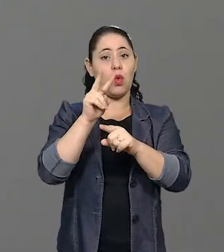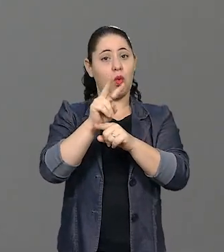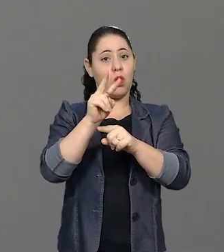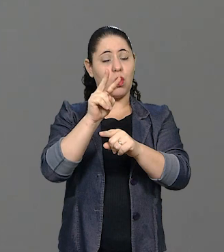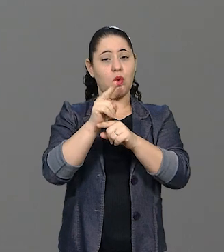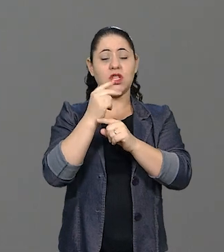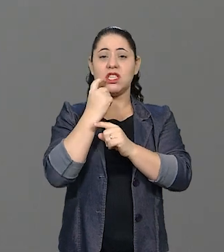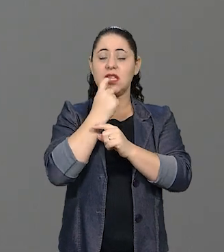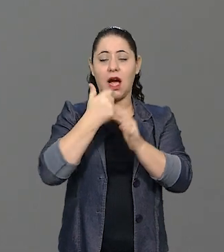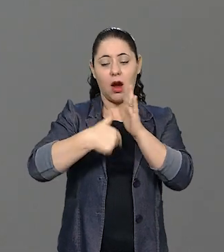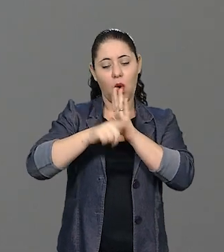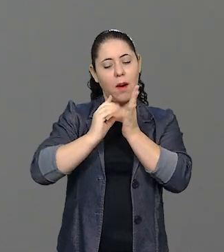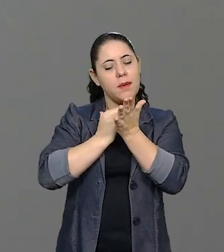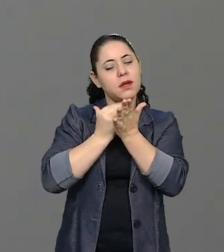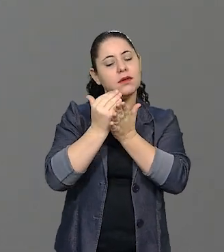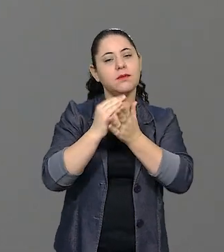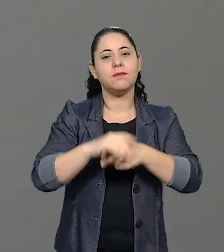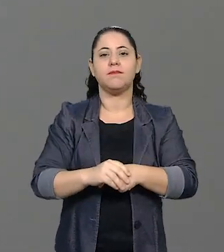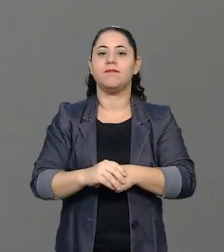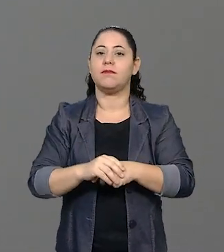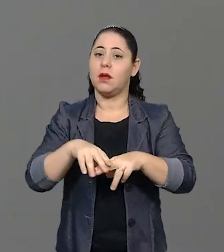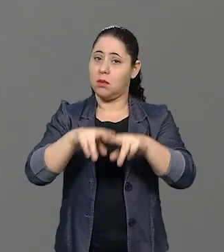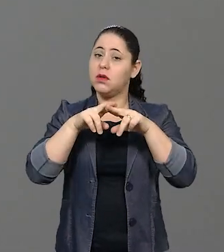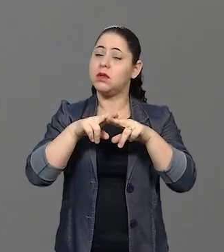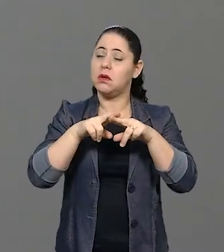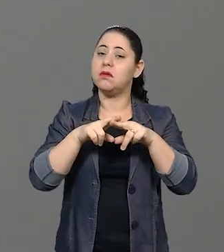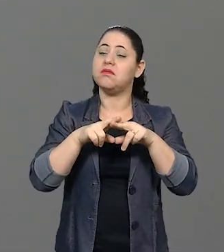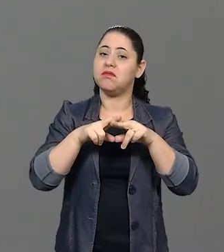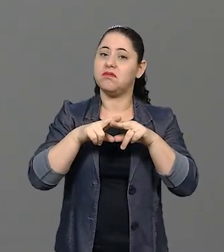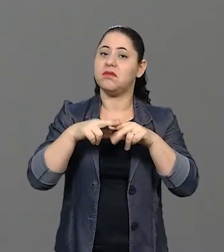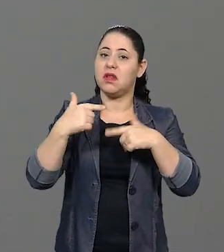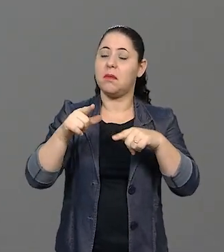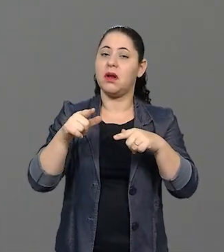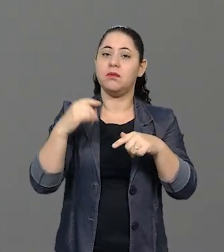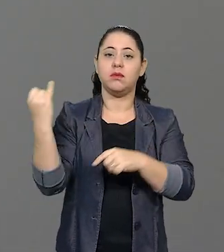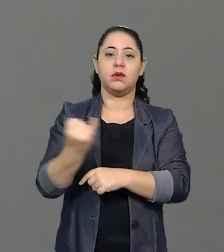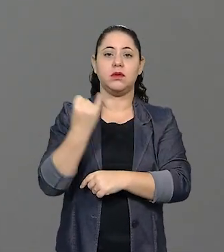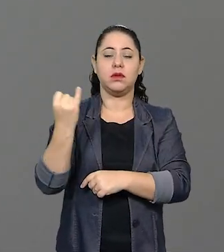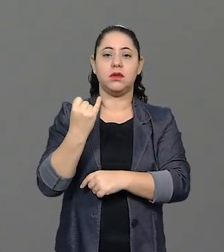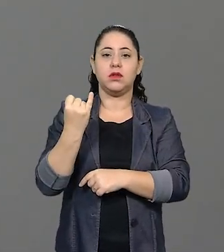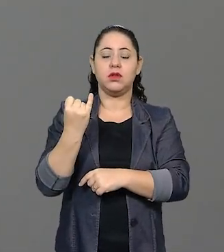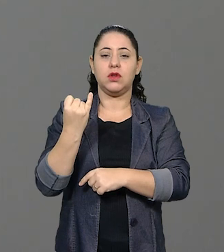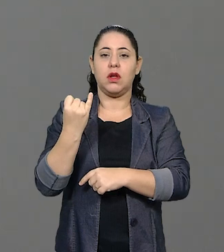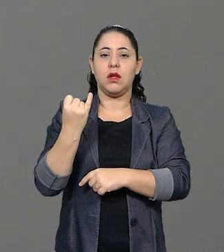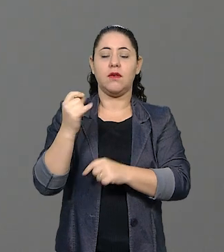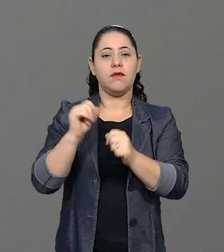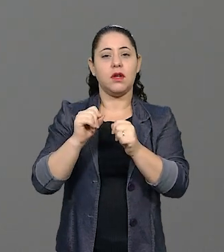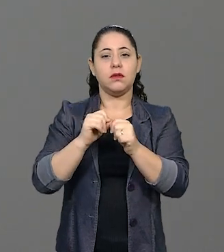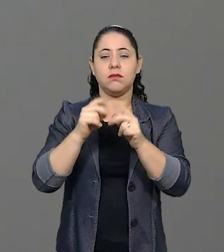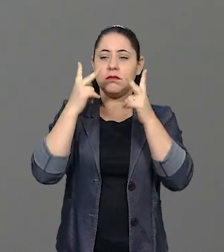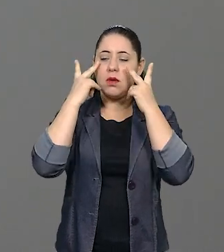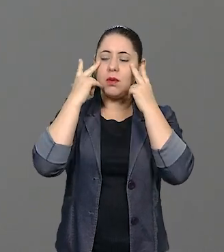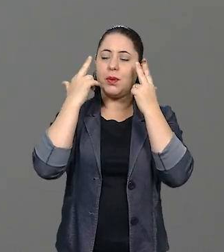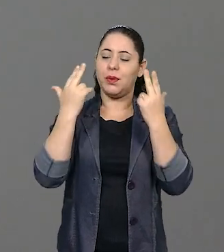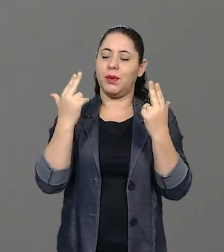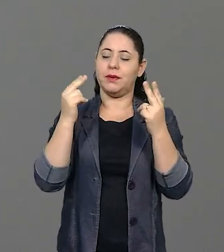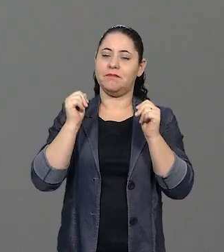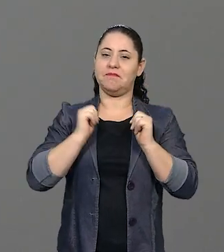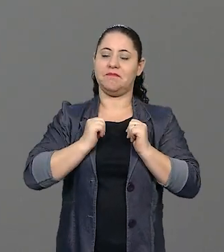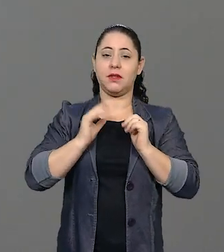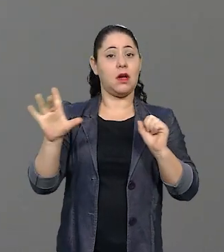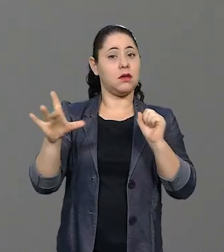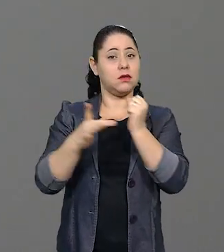com dentista também, eles fazem um programa muito legal de saúde da boquinha, que estimula o cuidado com os dentinhos, né, desde o início.